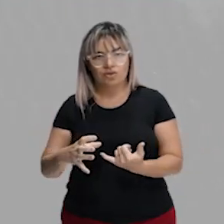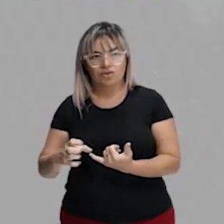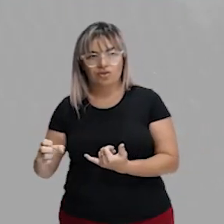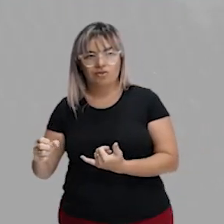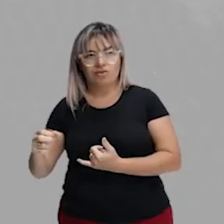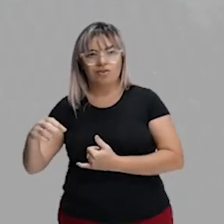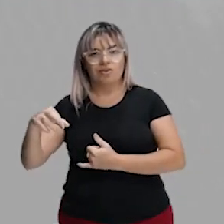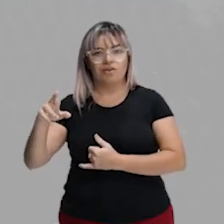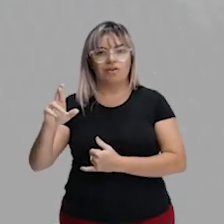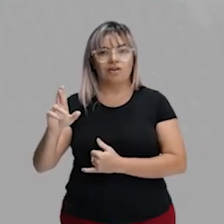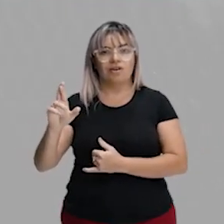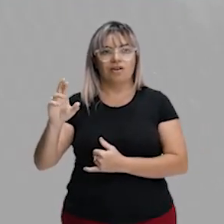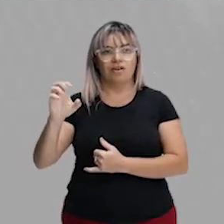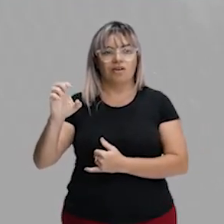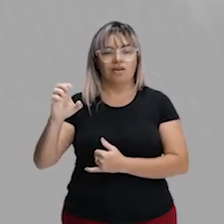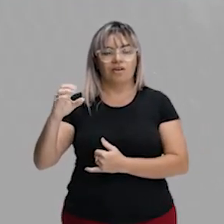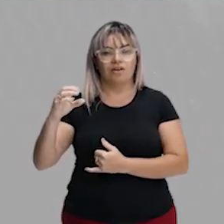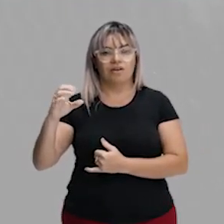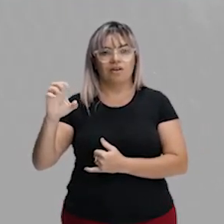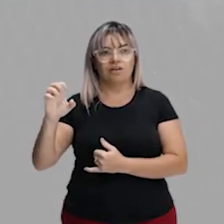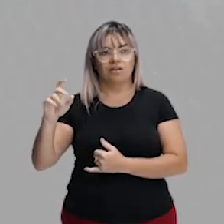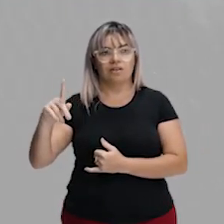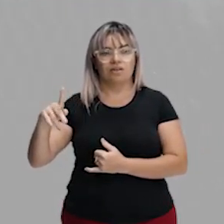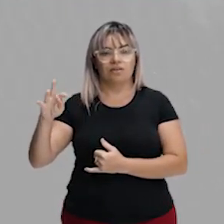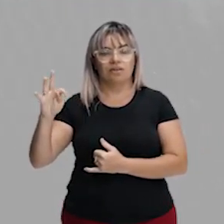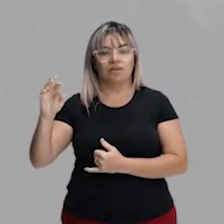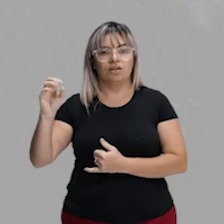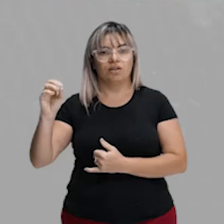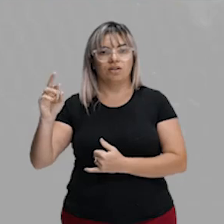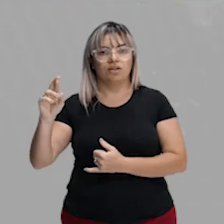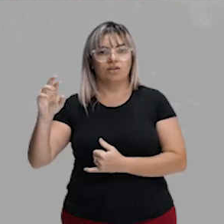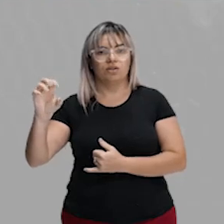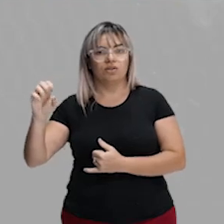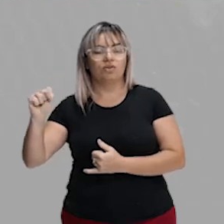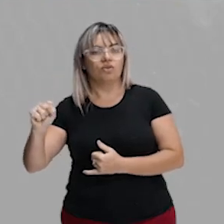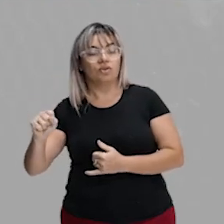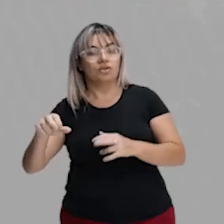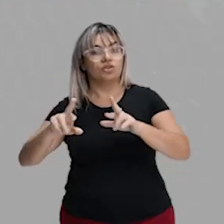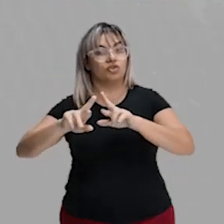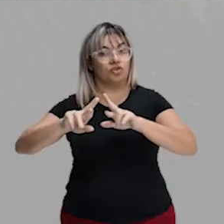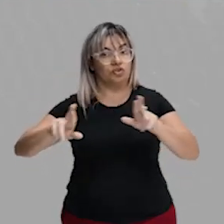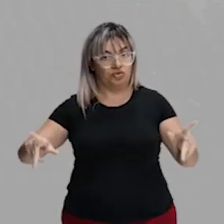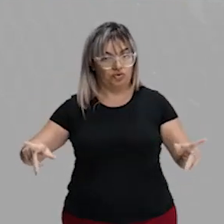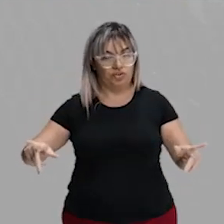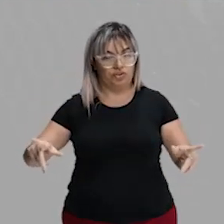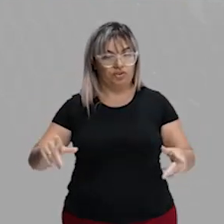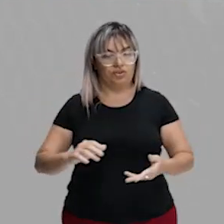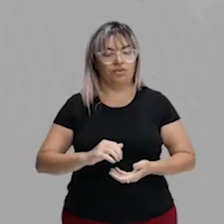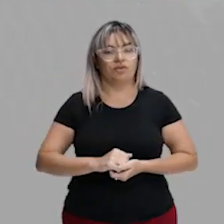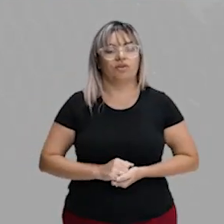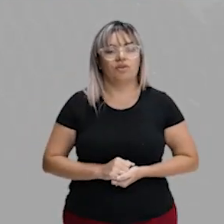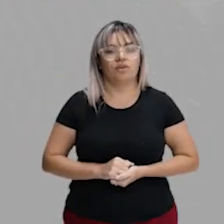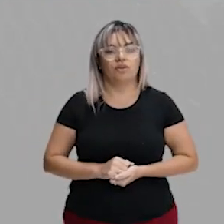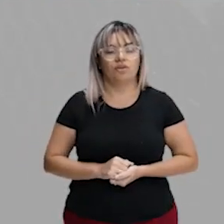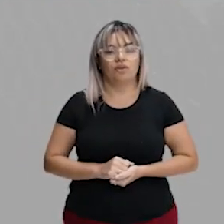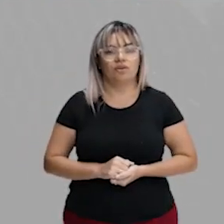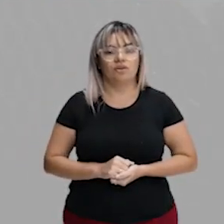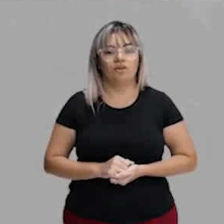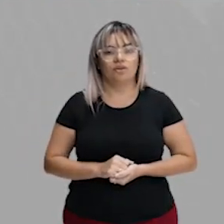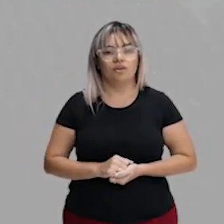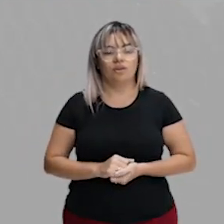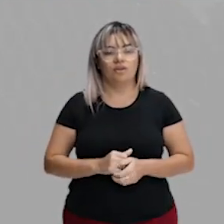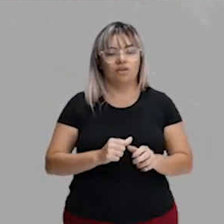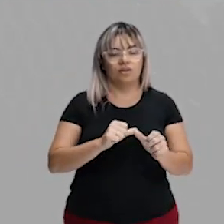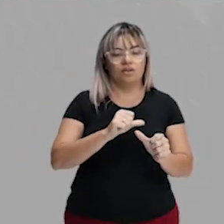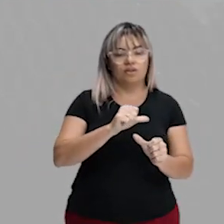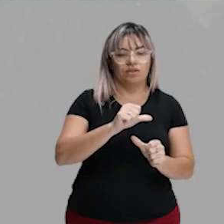certo? Eles são o contrário, certo? Os receptores, eles